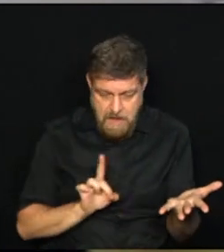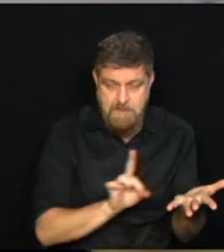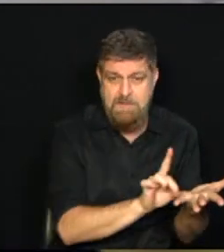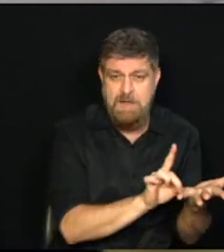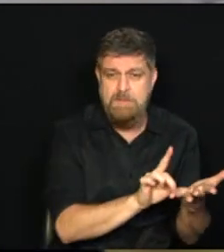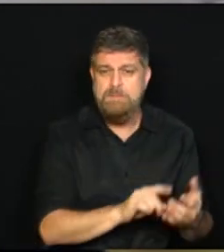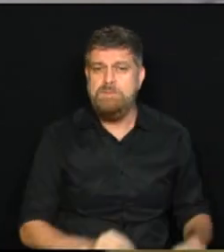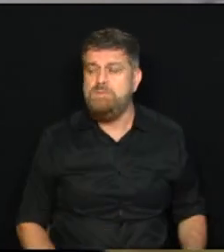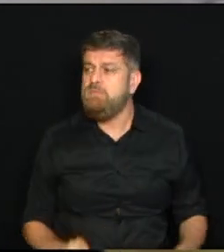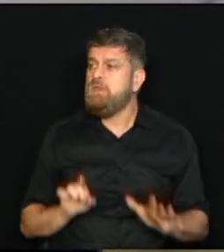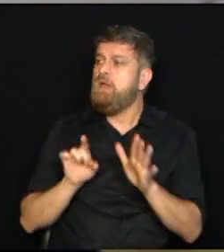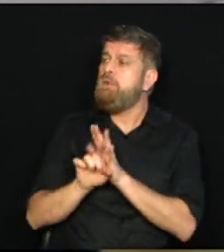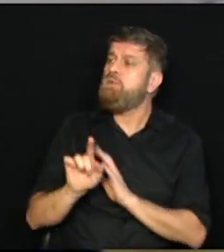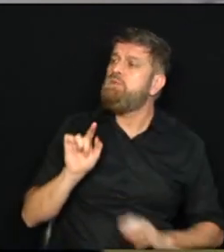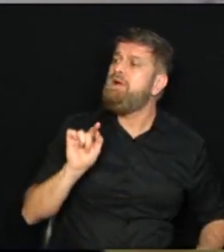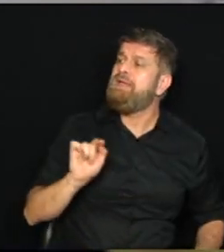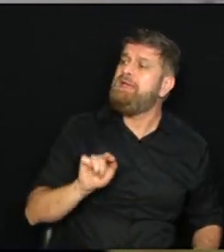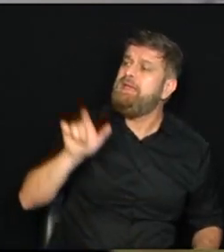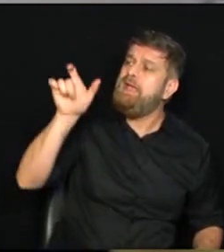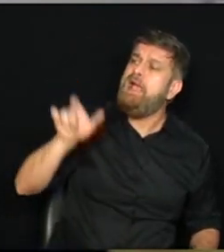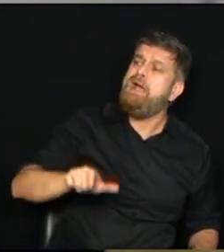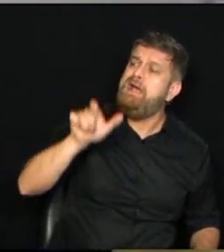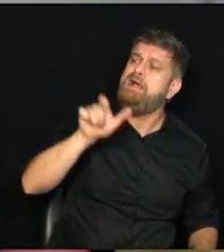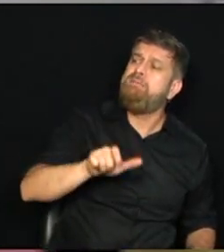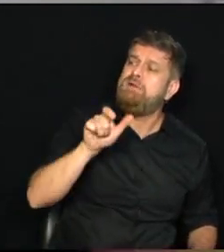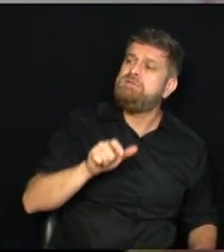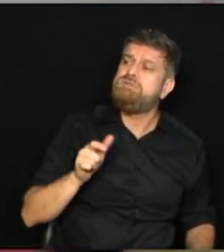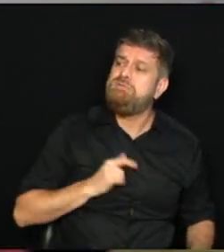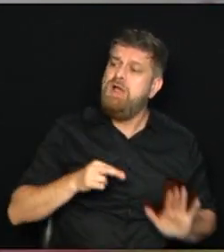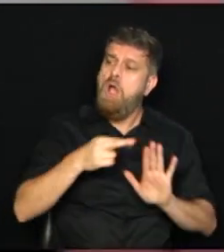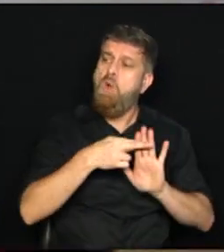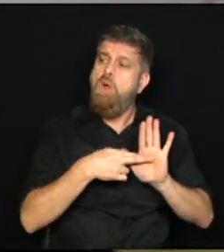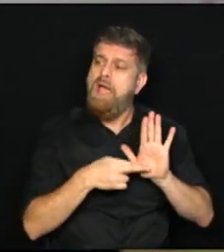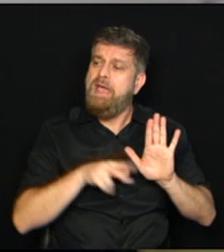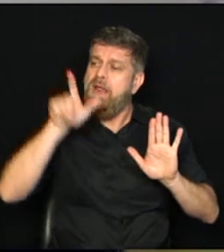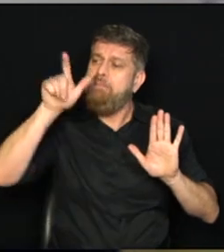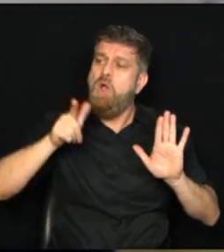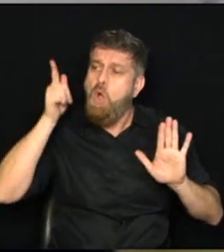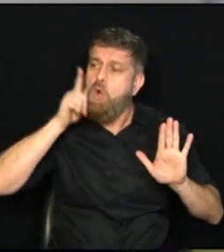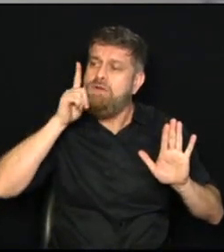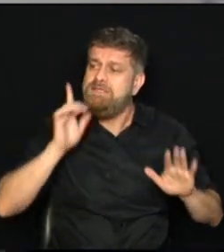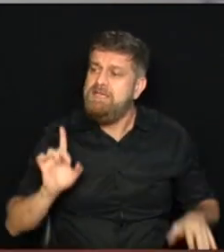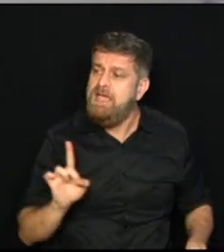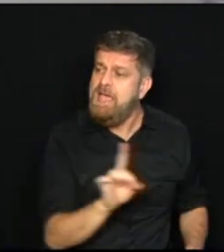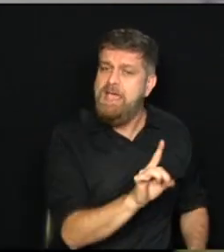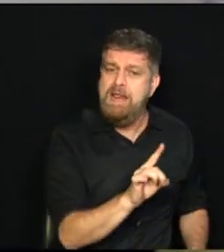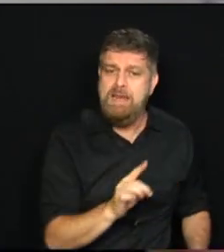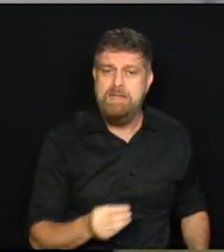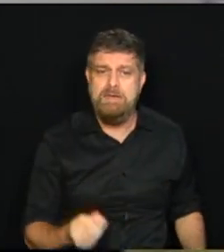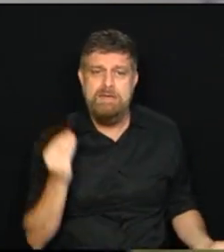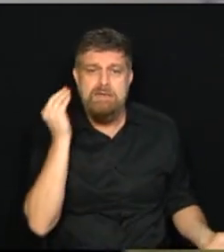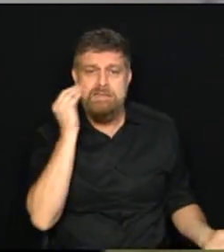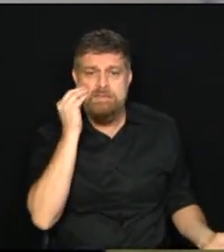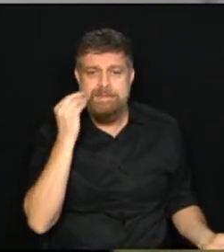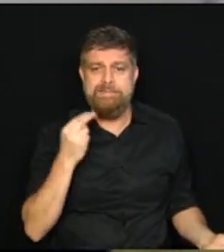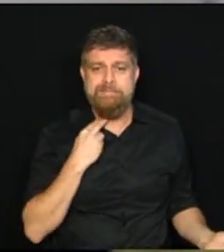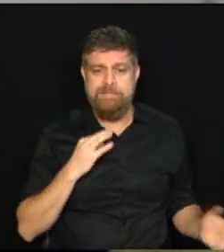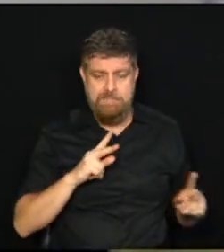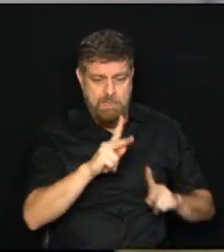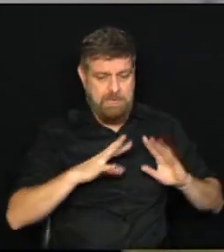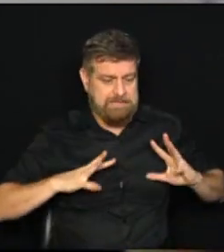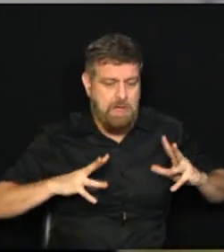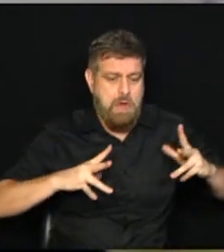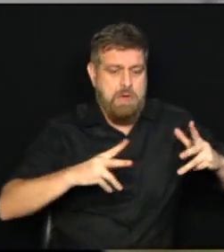Quem são testadas, qual é o critério, né? Na verdade é isso, é o critério para testar, porque também não dá para testar todo mundo, é evidente,